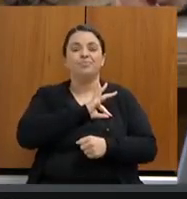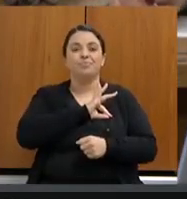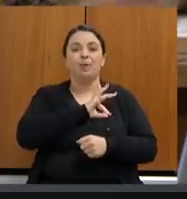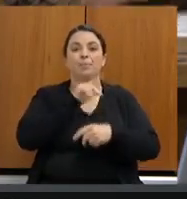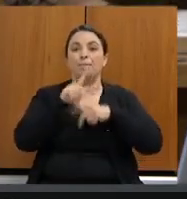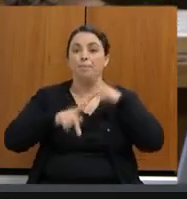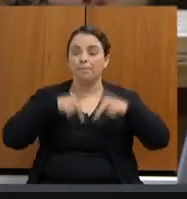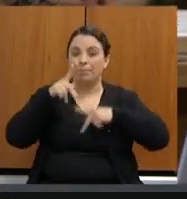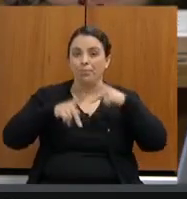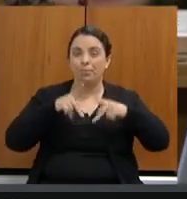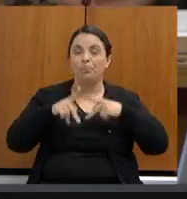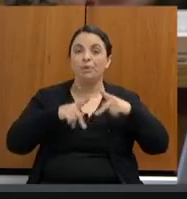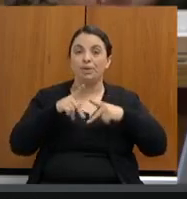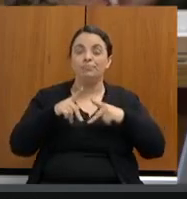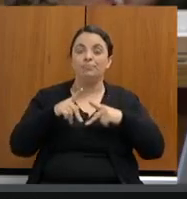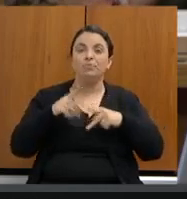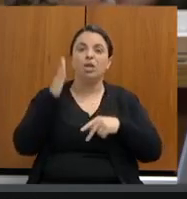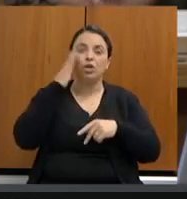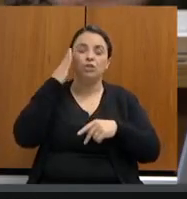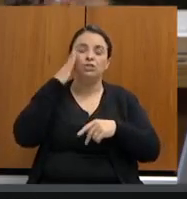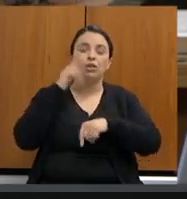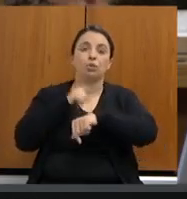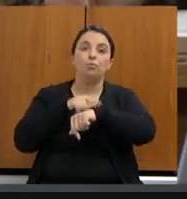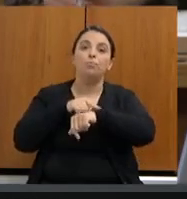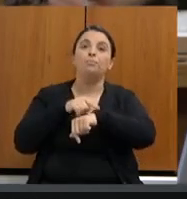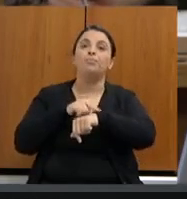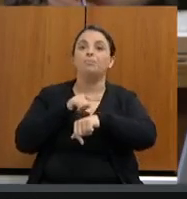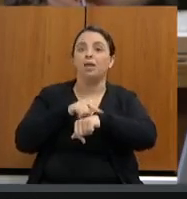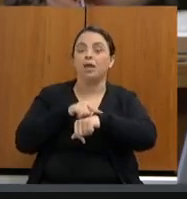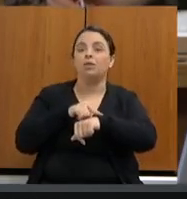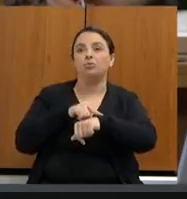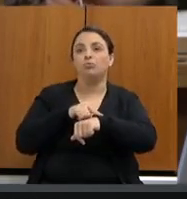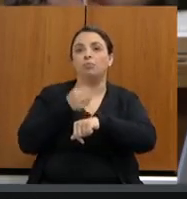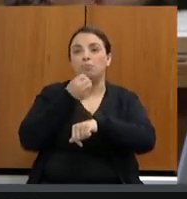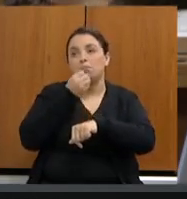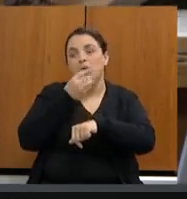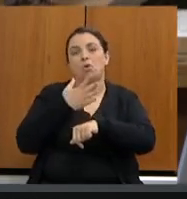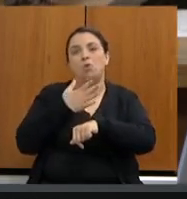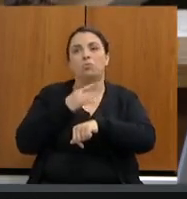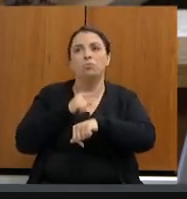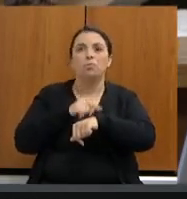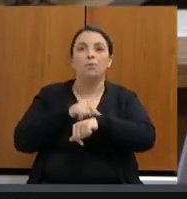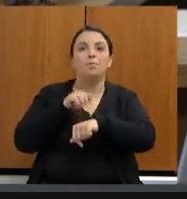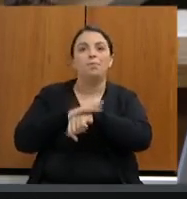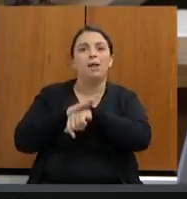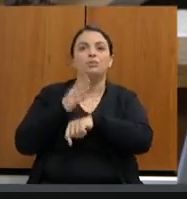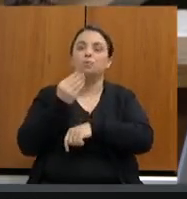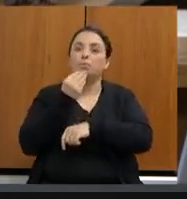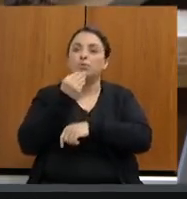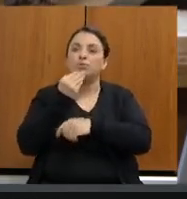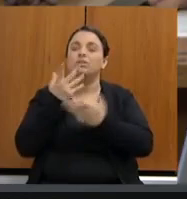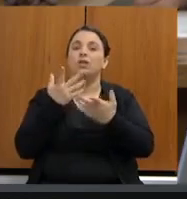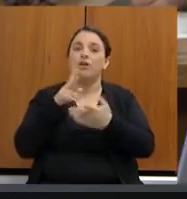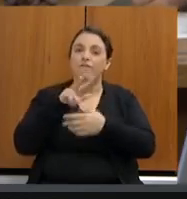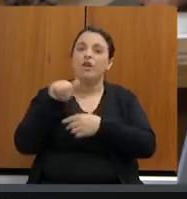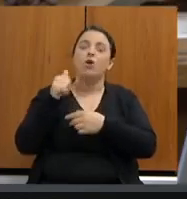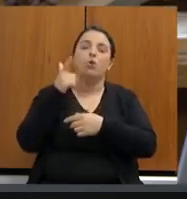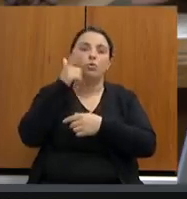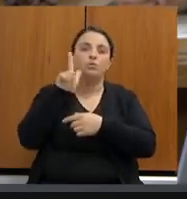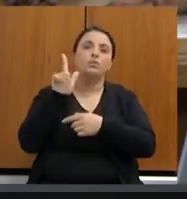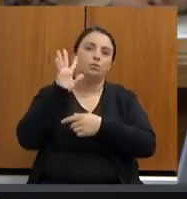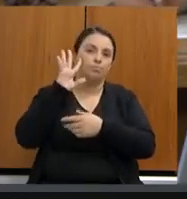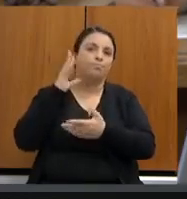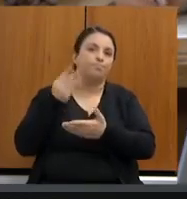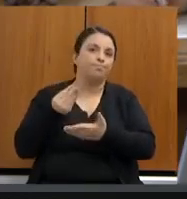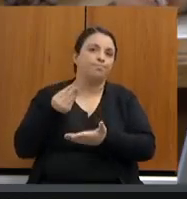bom termo em determinados momentos é quando for mais consensual né então a gente essa tratativa já estão em andamento e